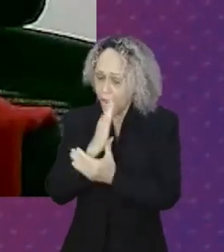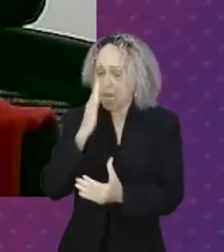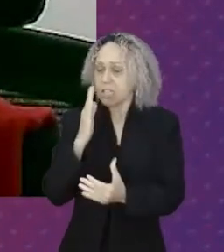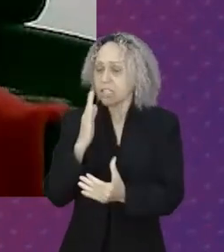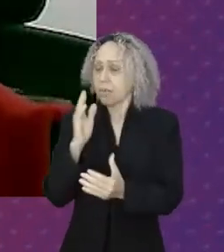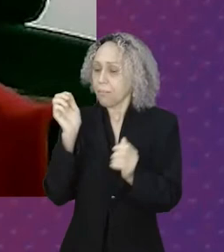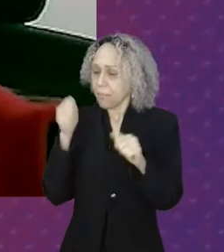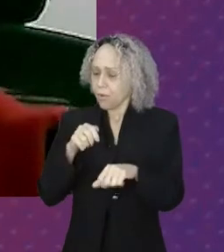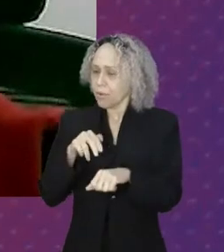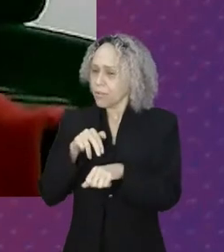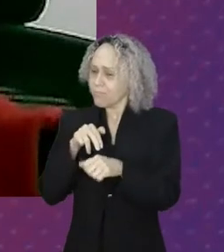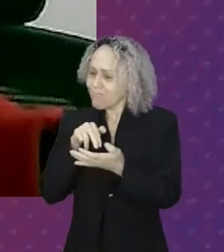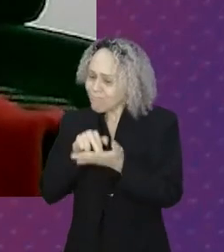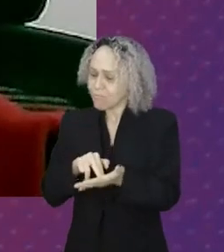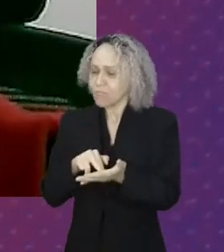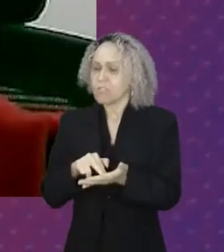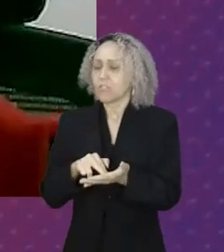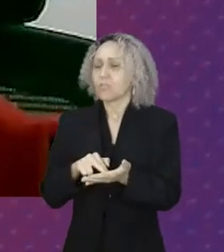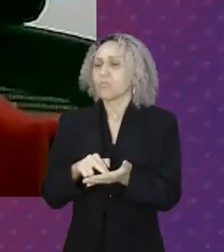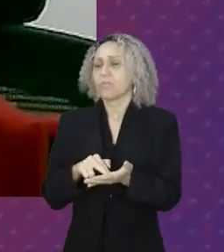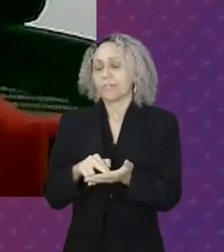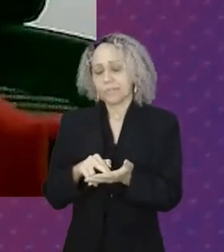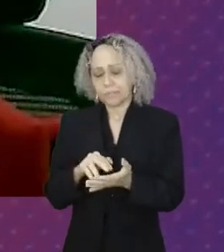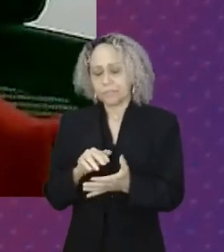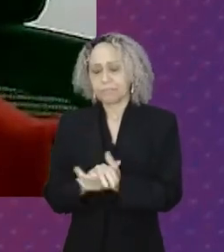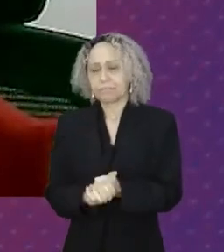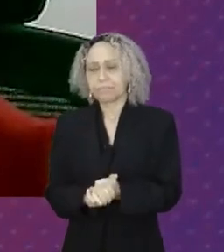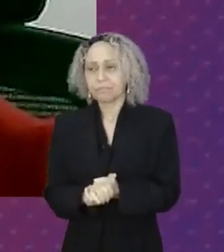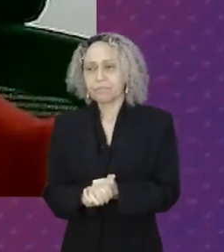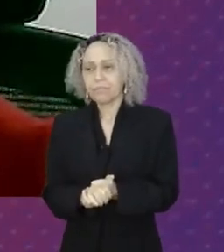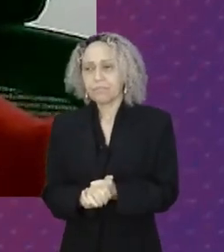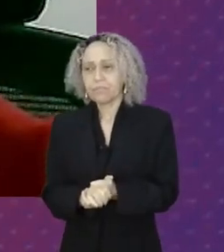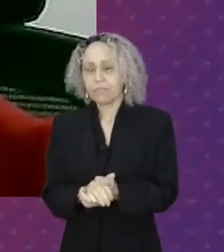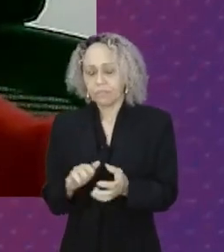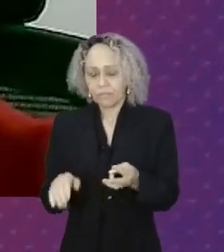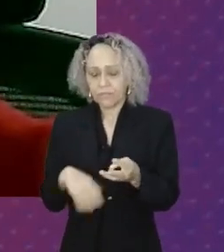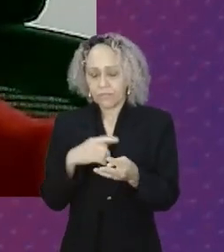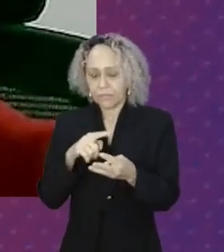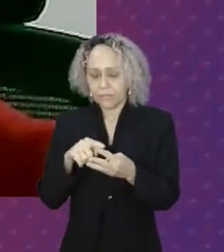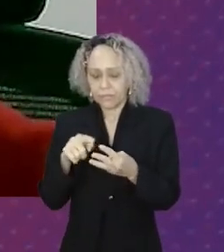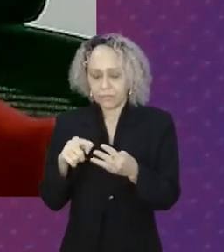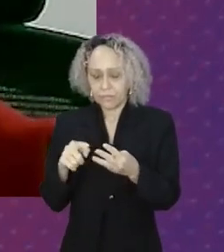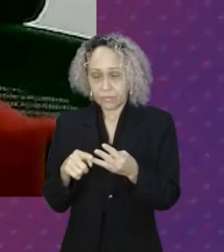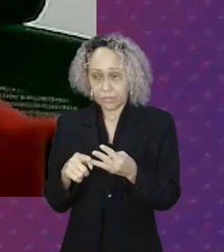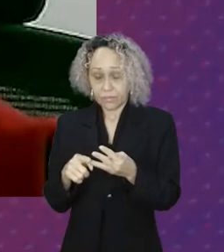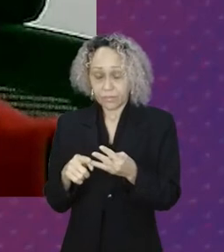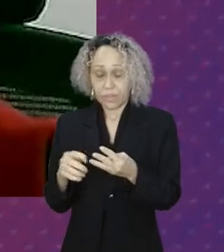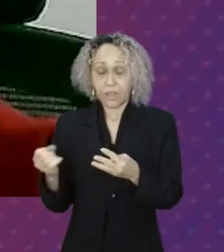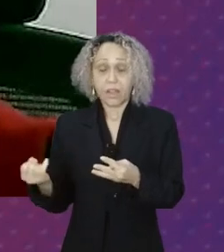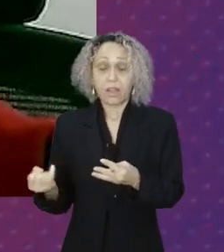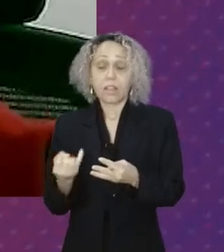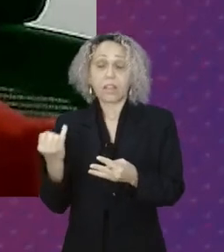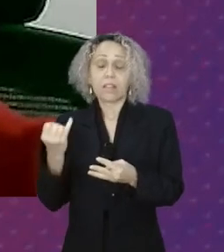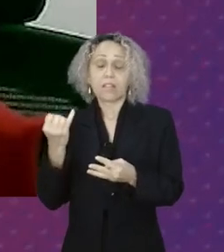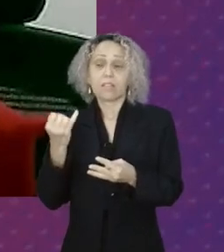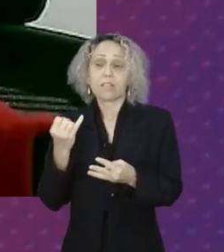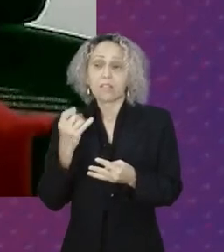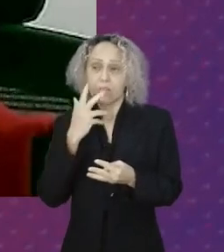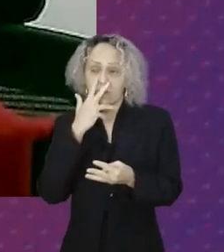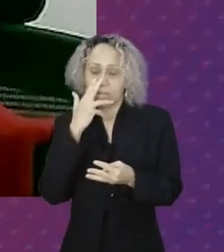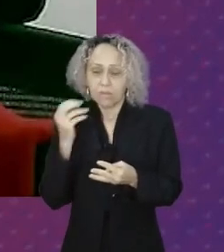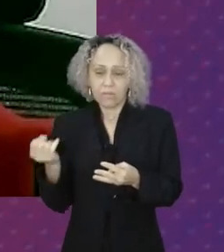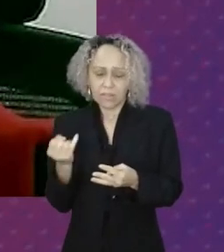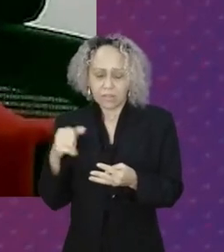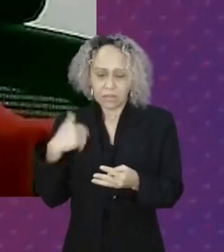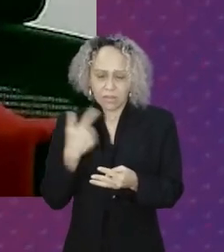avançar. Estando no meio dessas 3 guerras, eu considero fundamental continuar